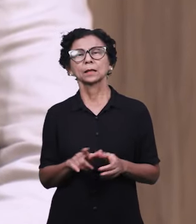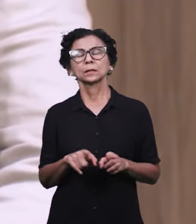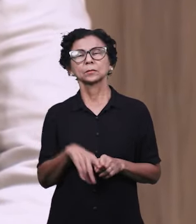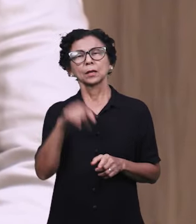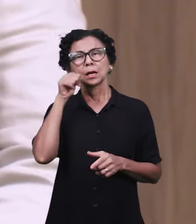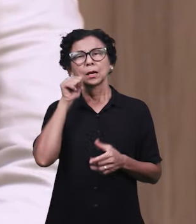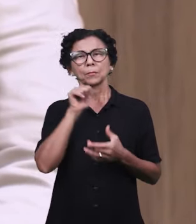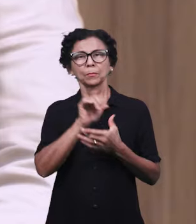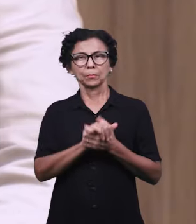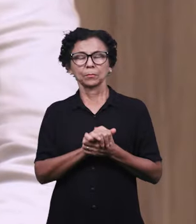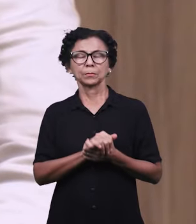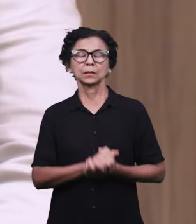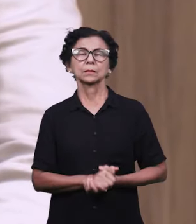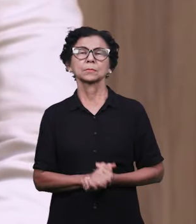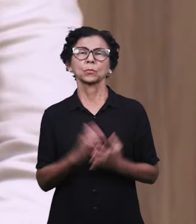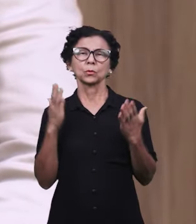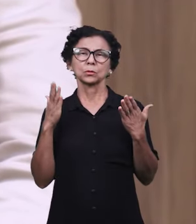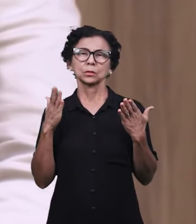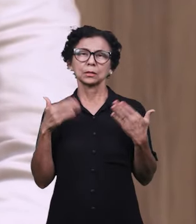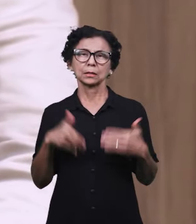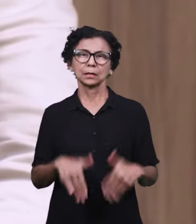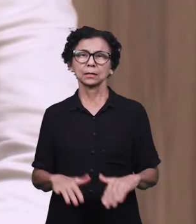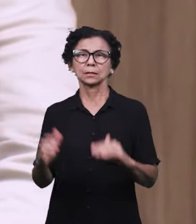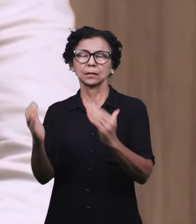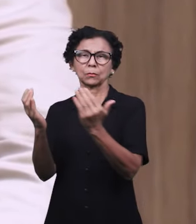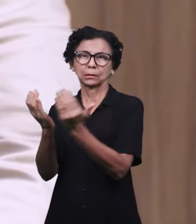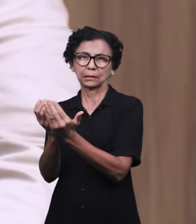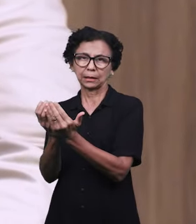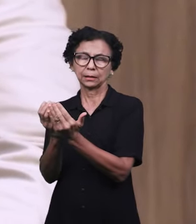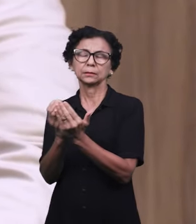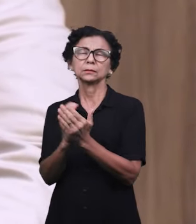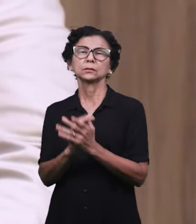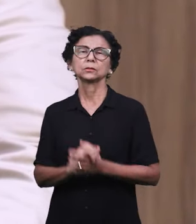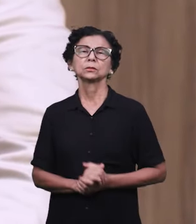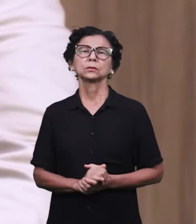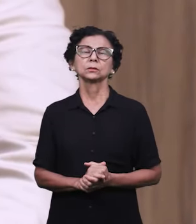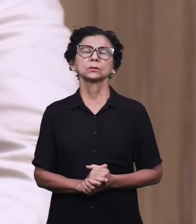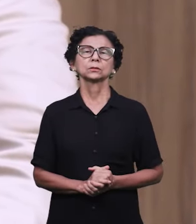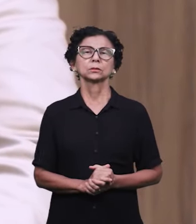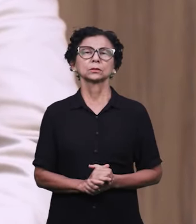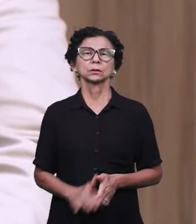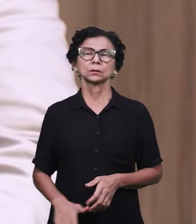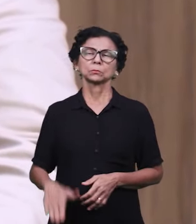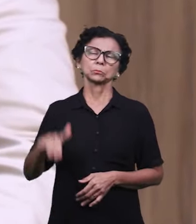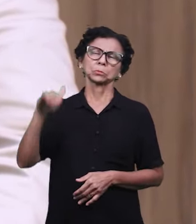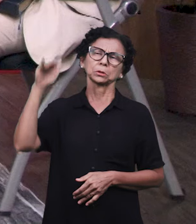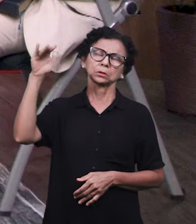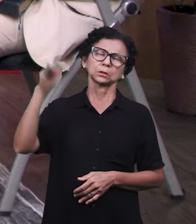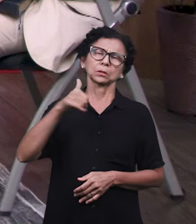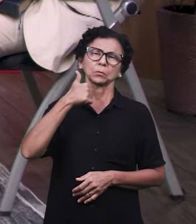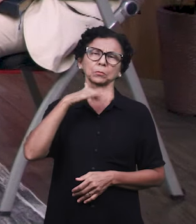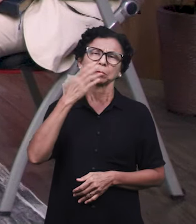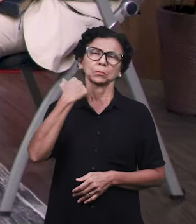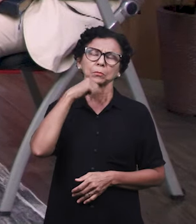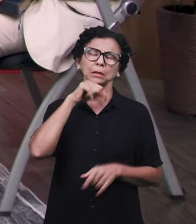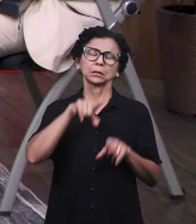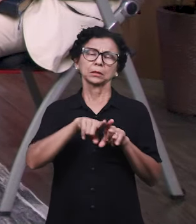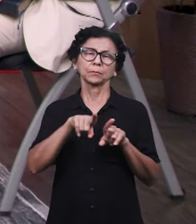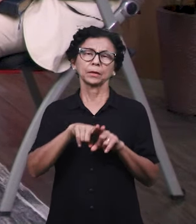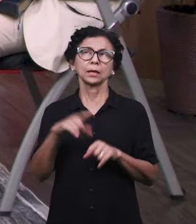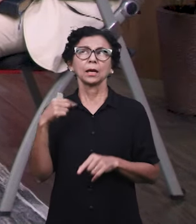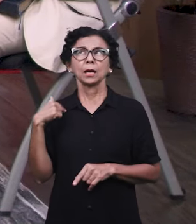são da igreja há muito tempo. Eu vim já com 17 anos. O Willer falou que é mineiro de Belo Horizonte, eu